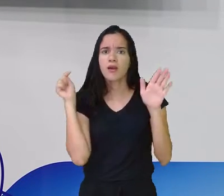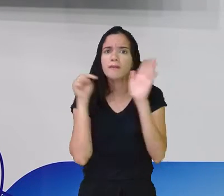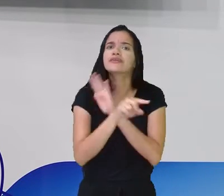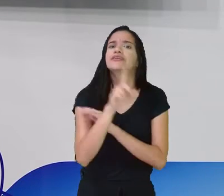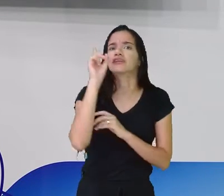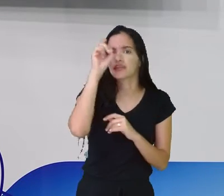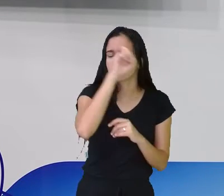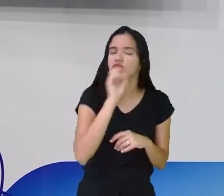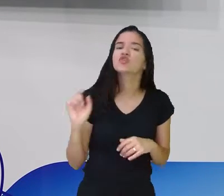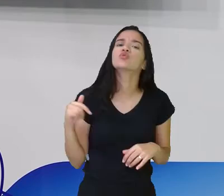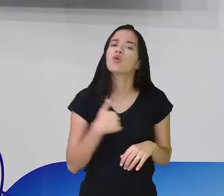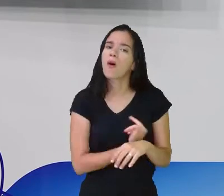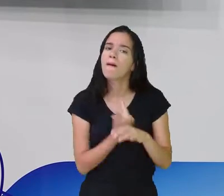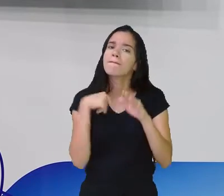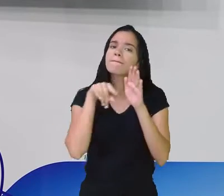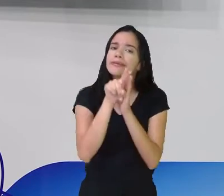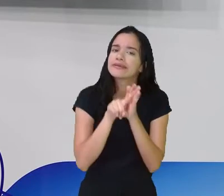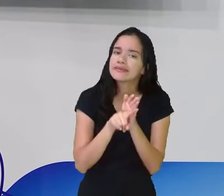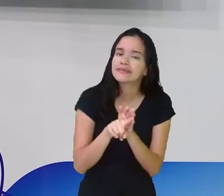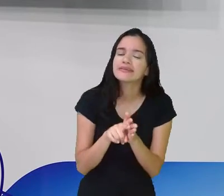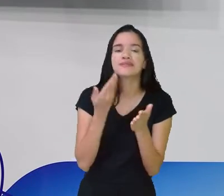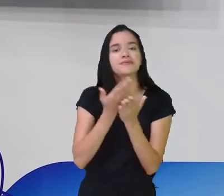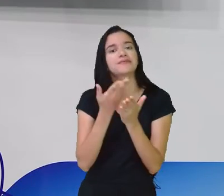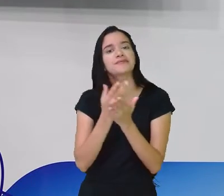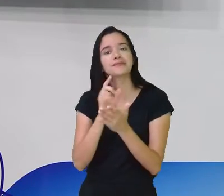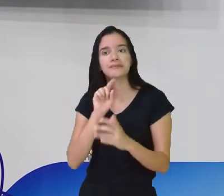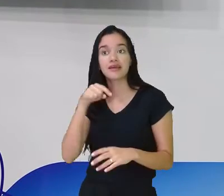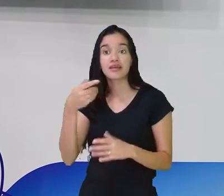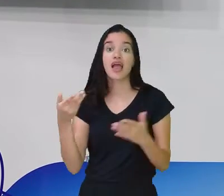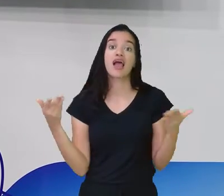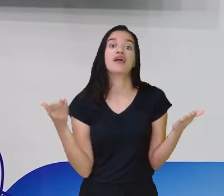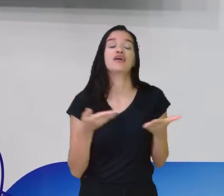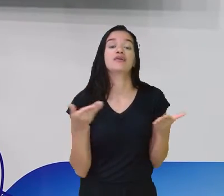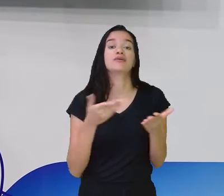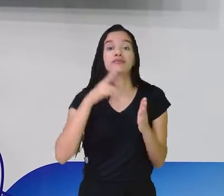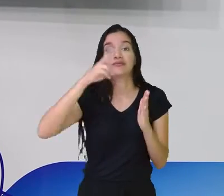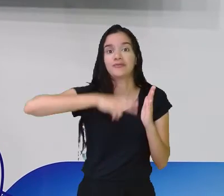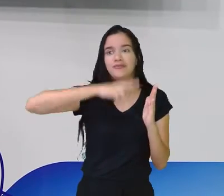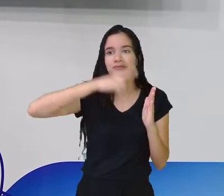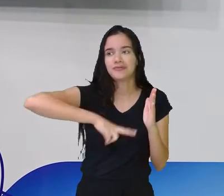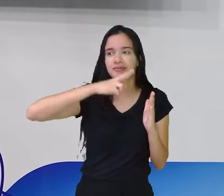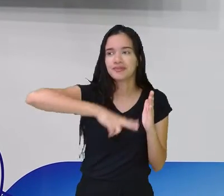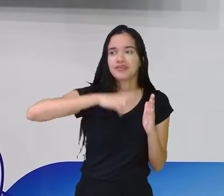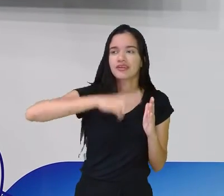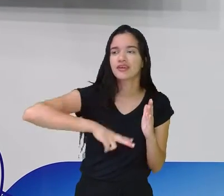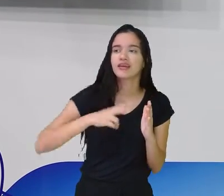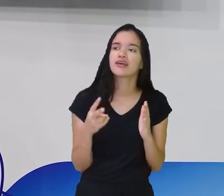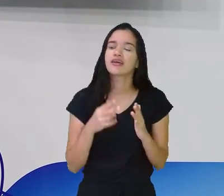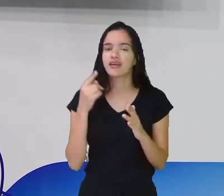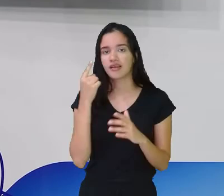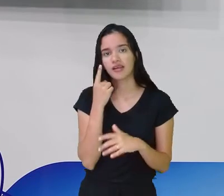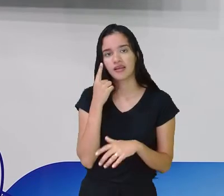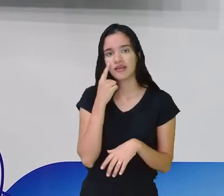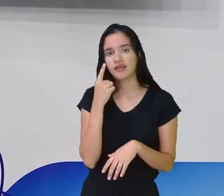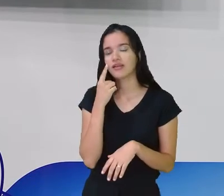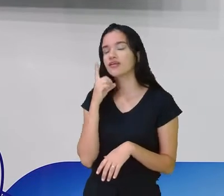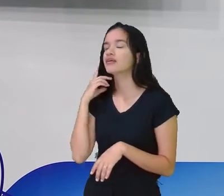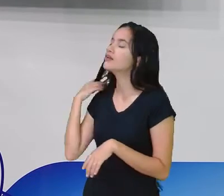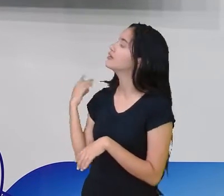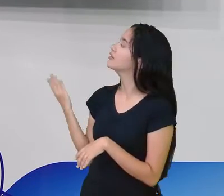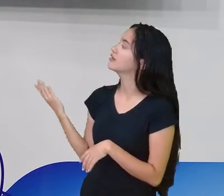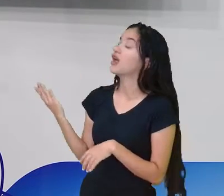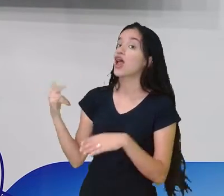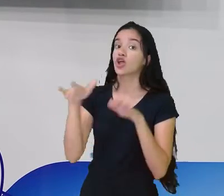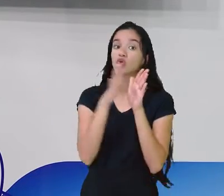gente pesquisa e na próxima aula a gente traz. Agora, vamos ler um conto africano. Esse conto, ele está dentro de um livro que